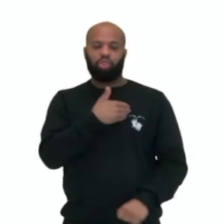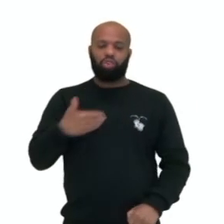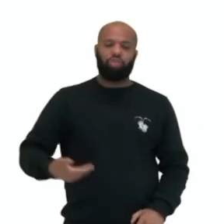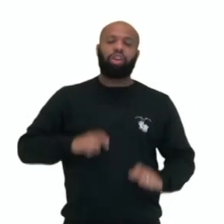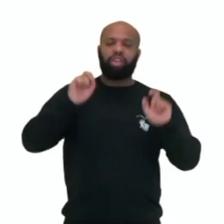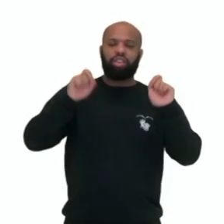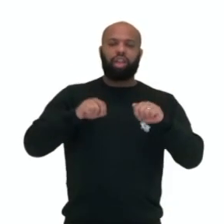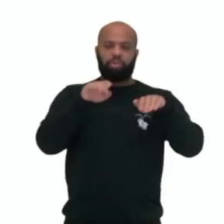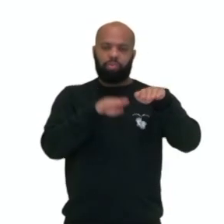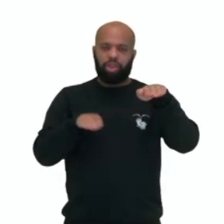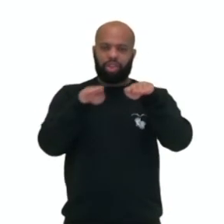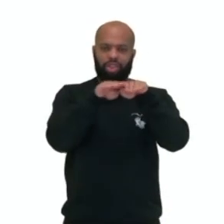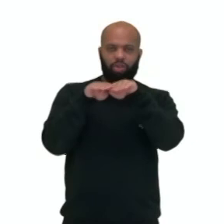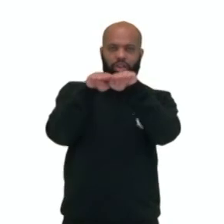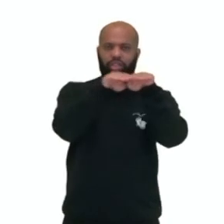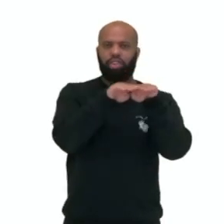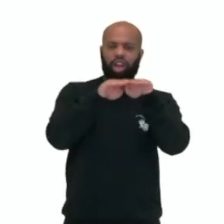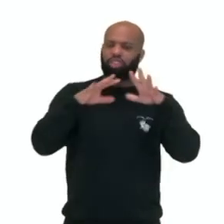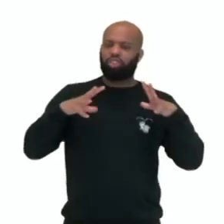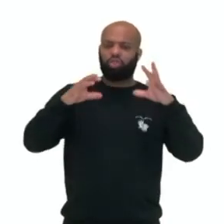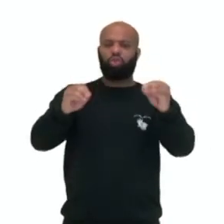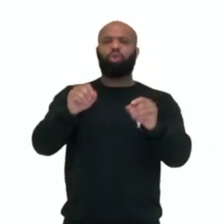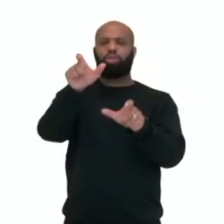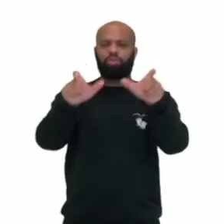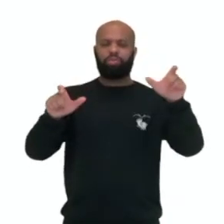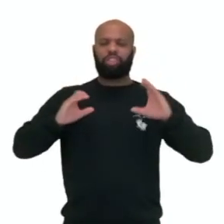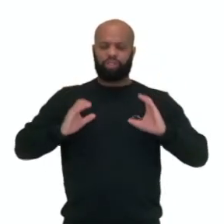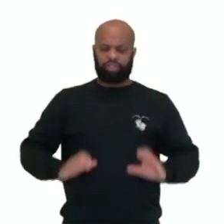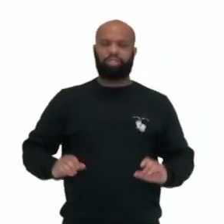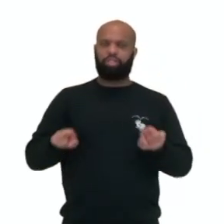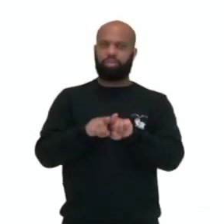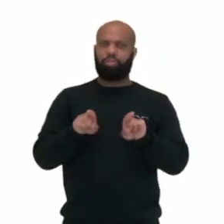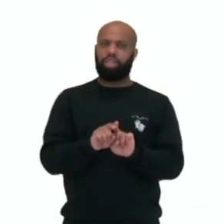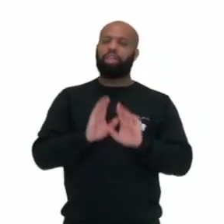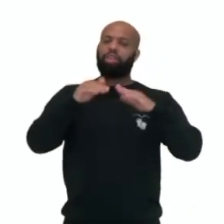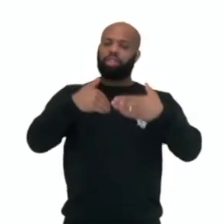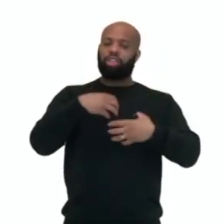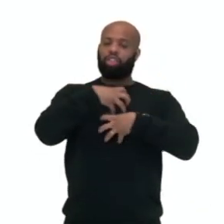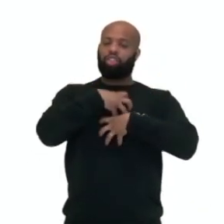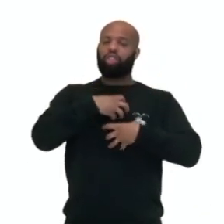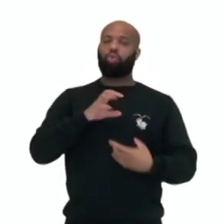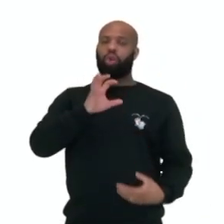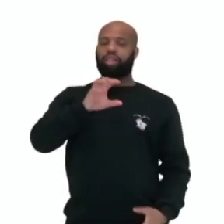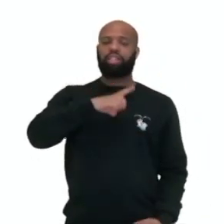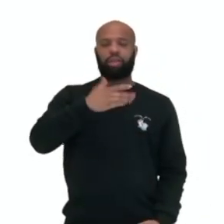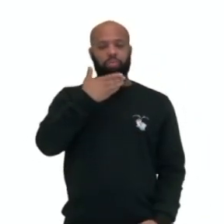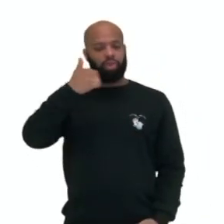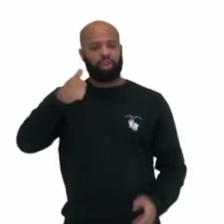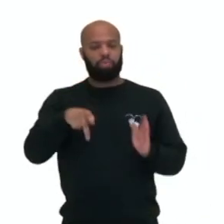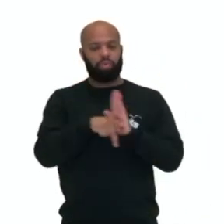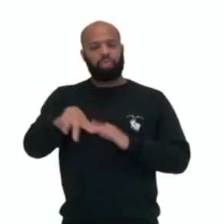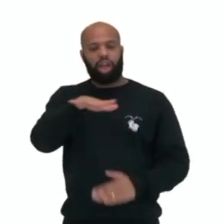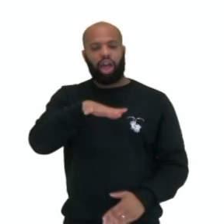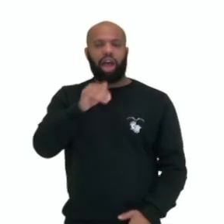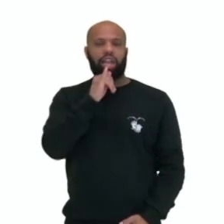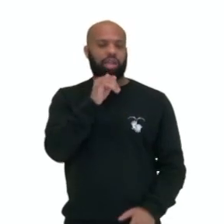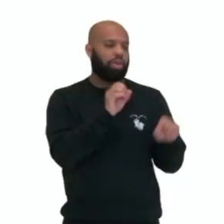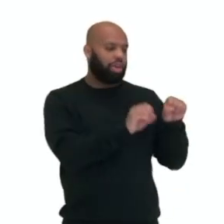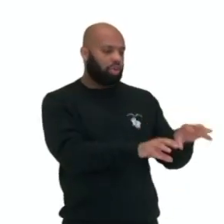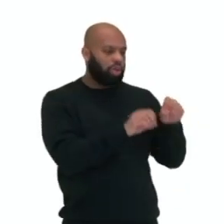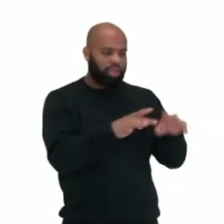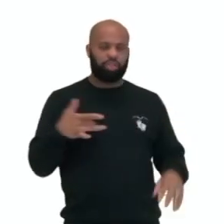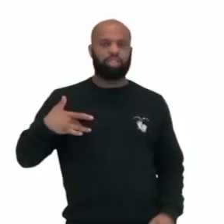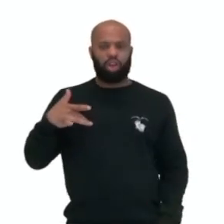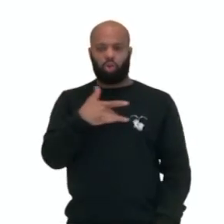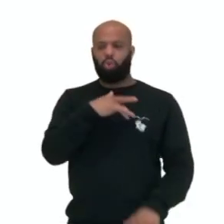uma igualdade de condições para todos os cidadãos. Medidas essas que tragam melhorias para áreas como educação,